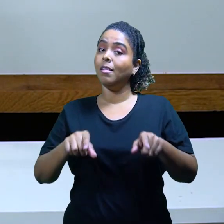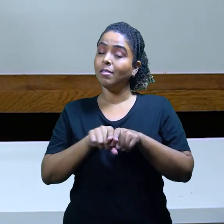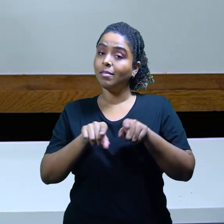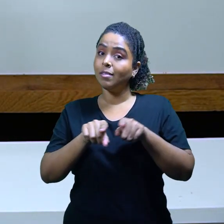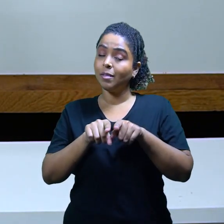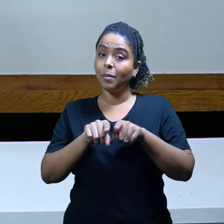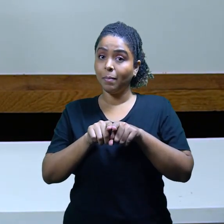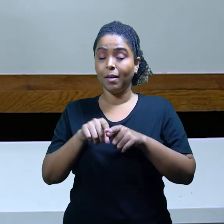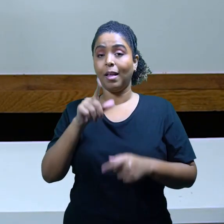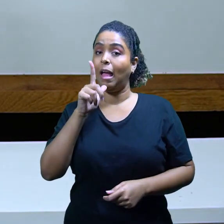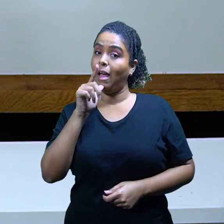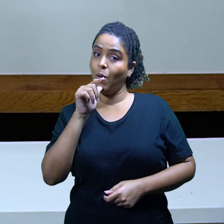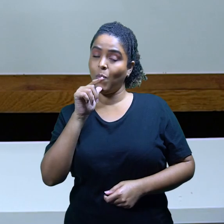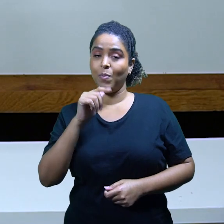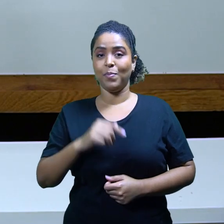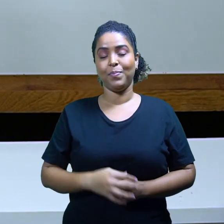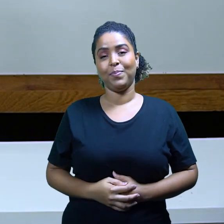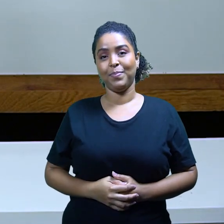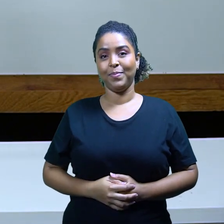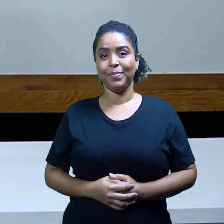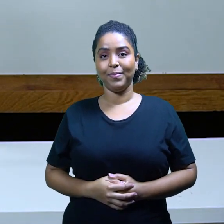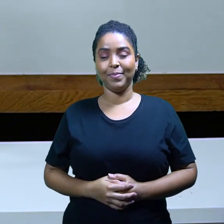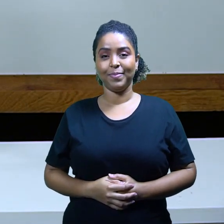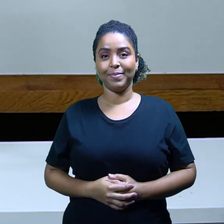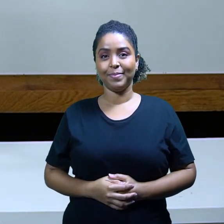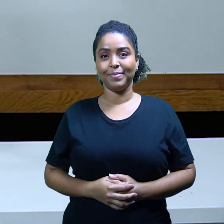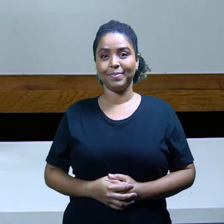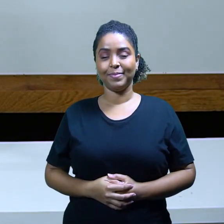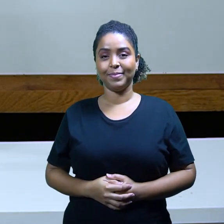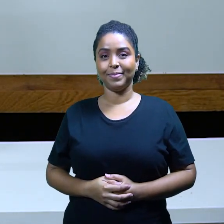E você vai precisar também de água.